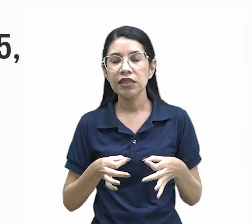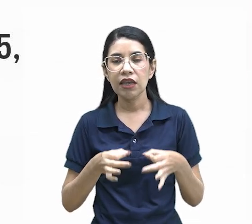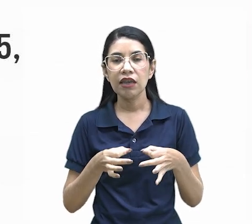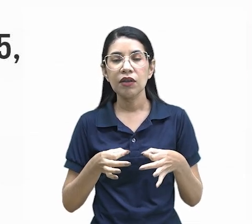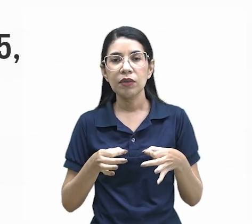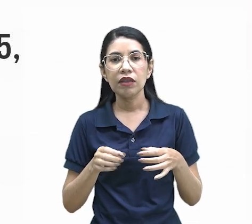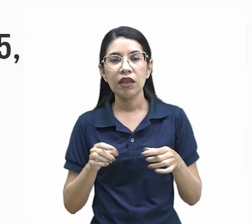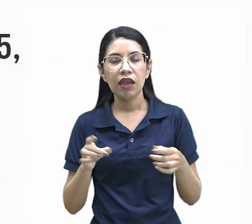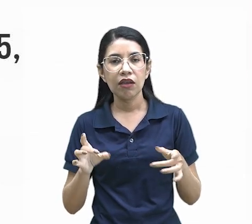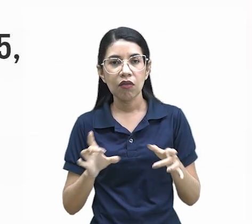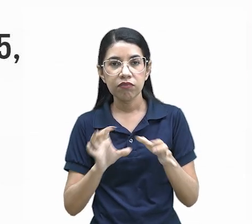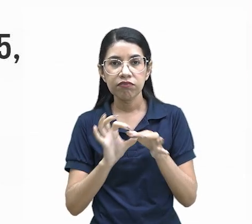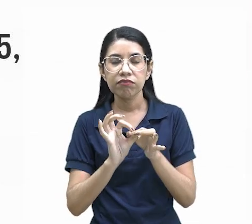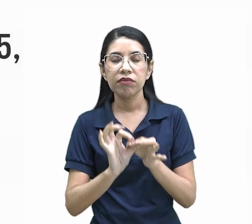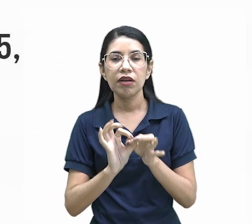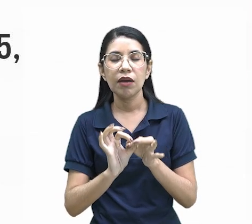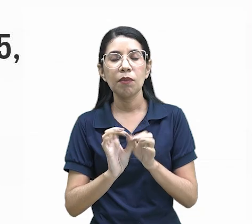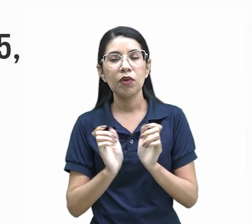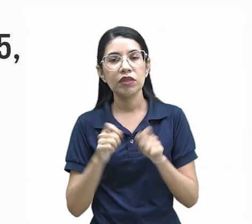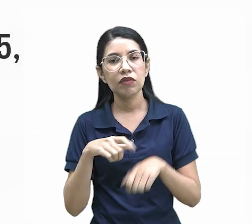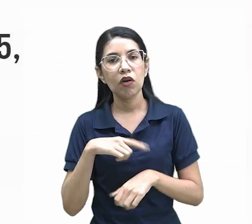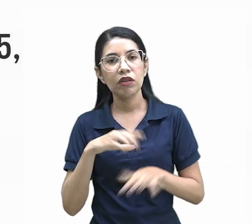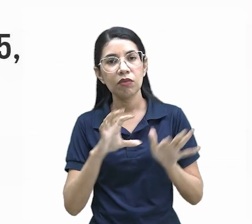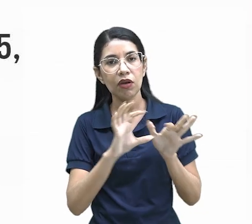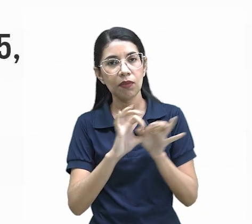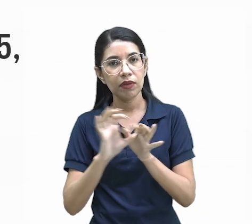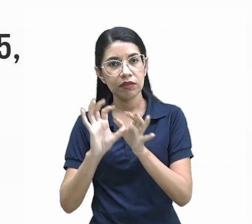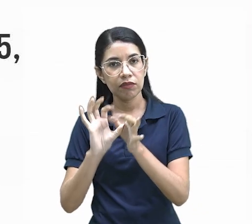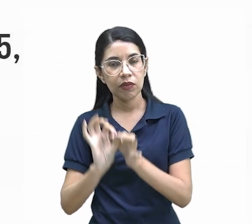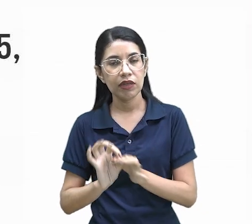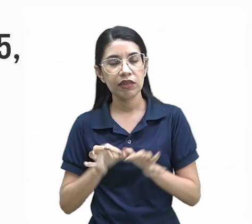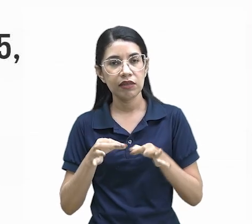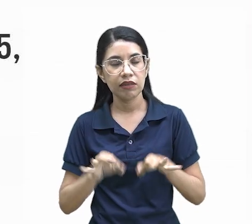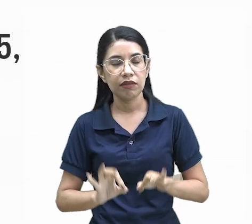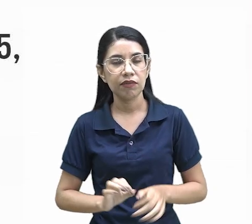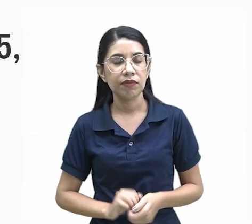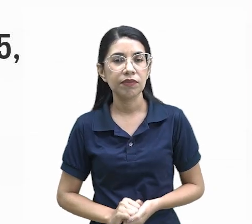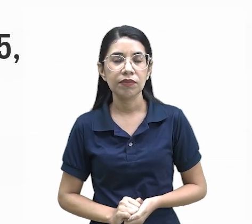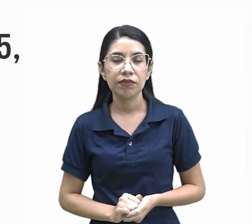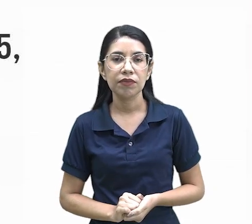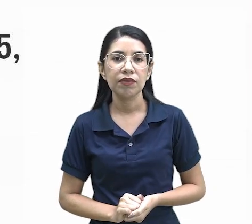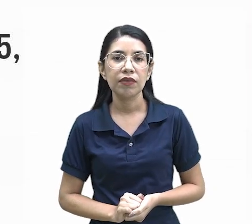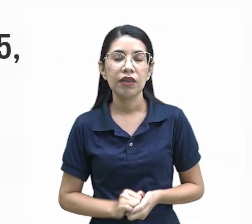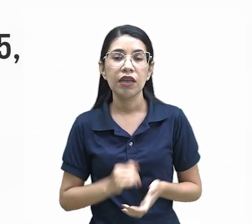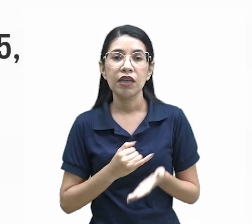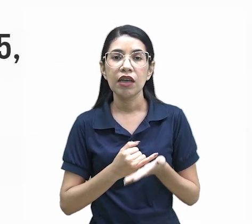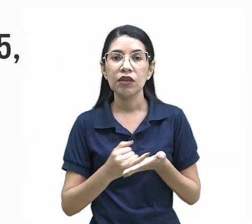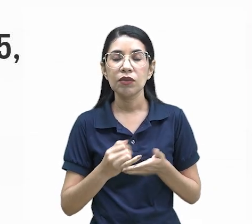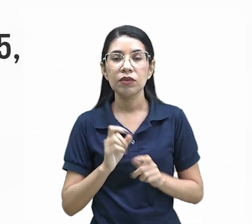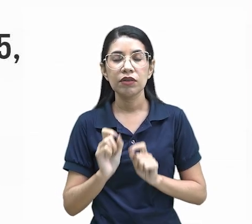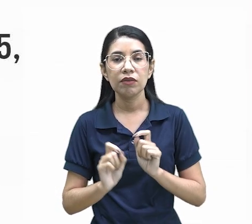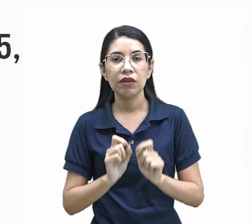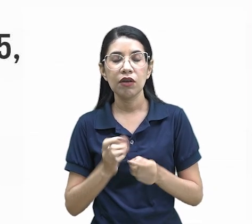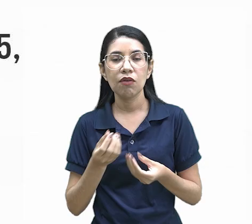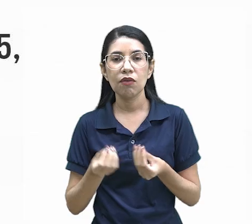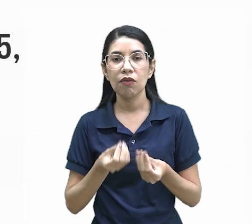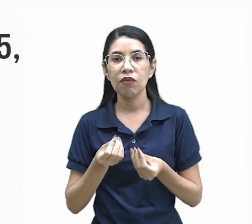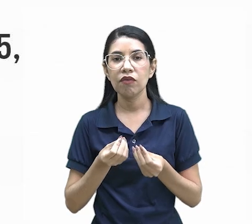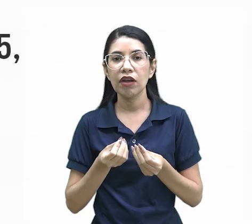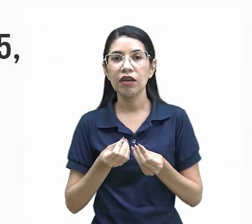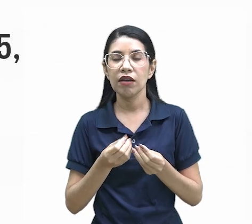totalmente ligado ali, tenha essa coesão e coerência que a gente pede, né? E a introdução, ou seja, como que você